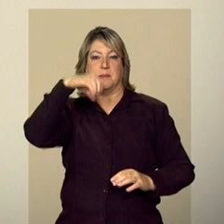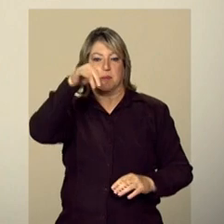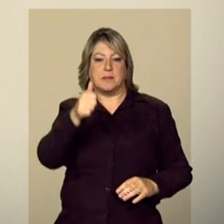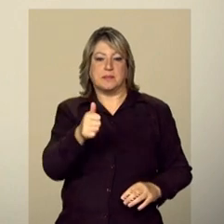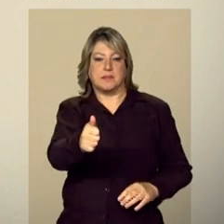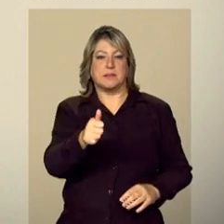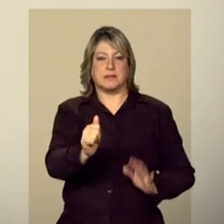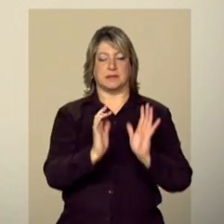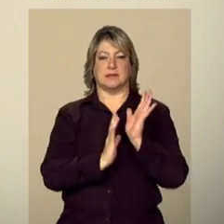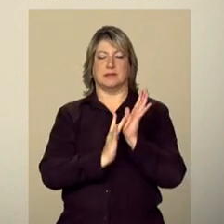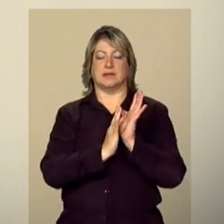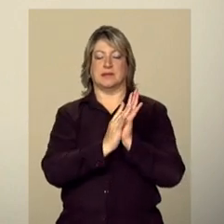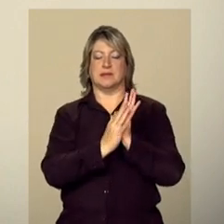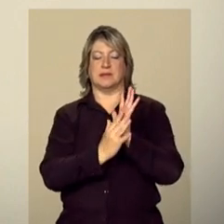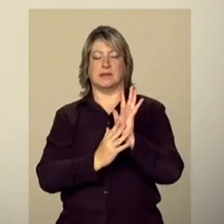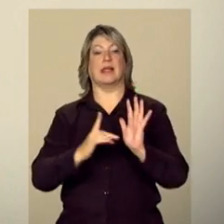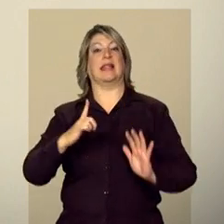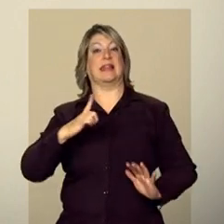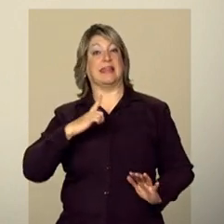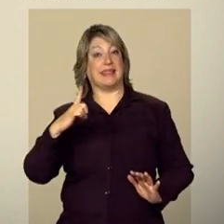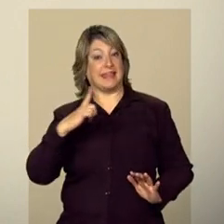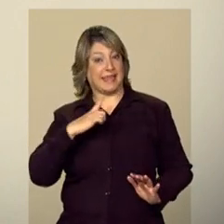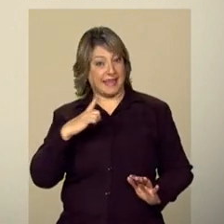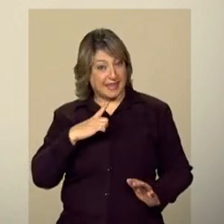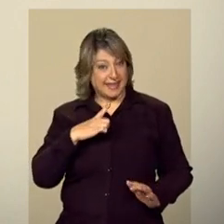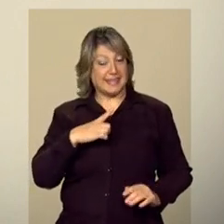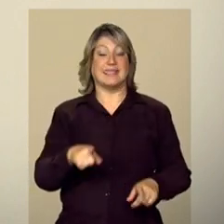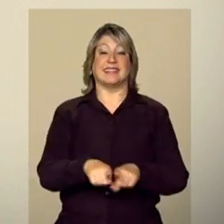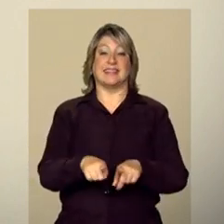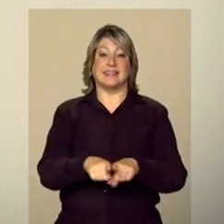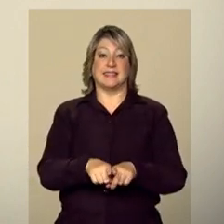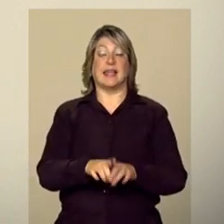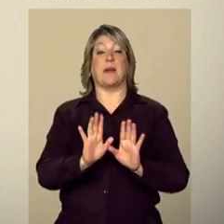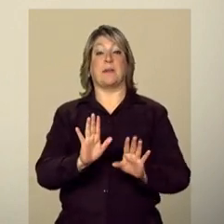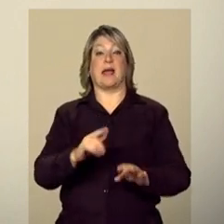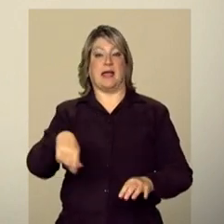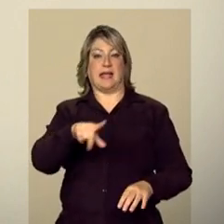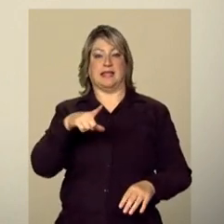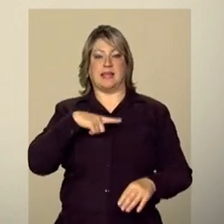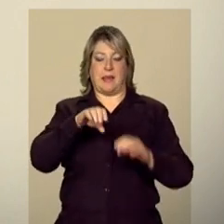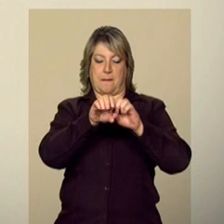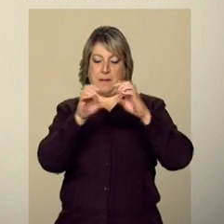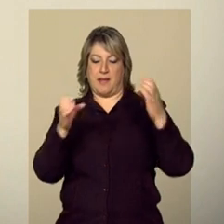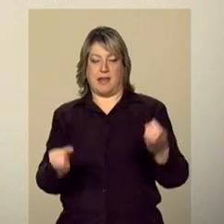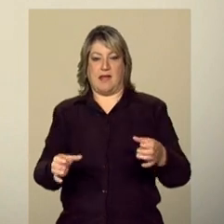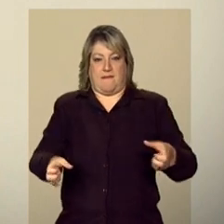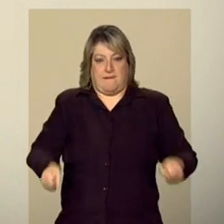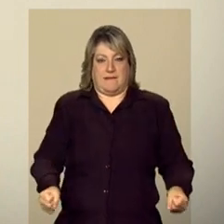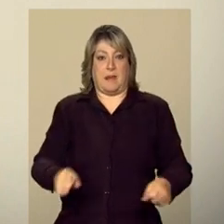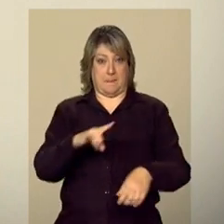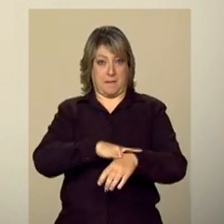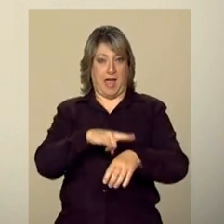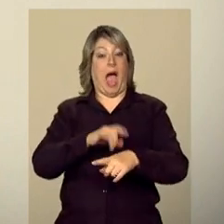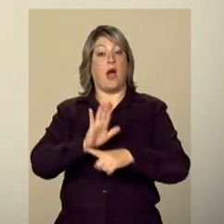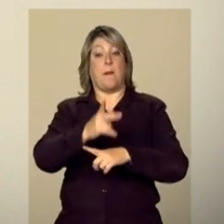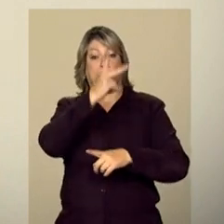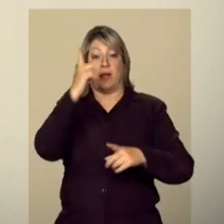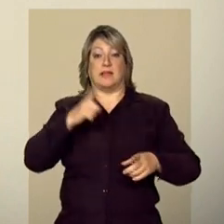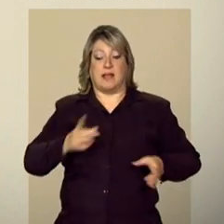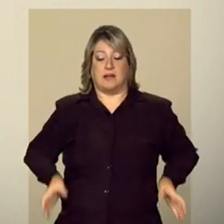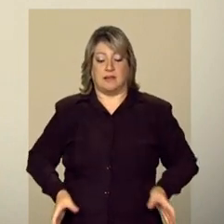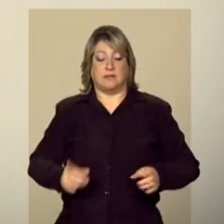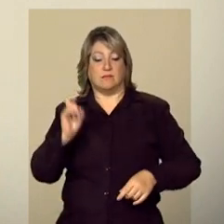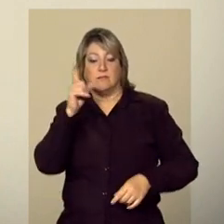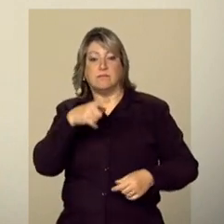a sinalização em Braile nos interruptores já as barras fixadas no banheiro ajudam quem tem